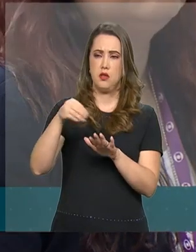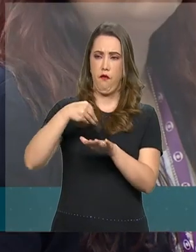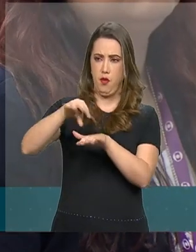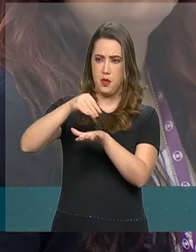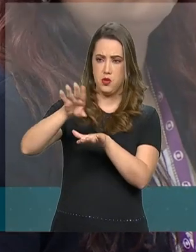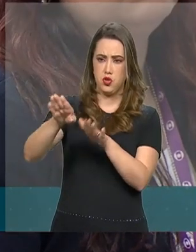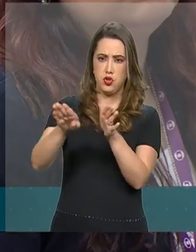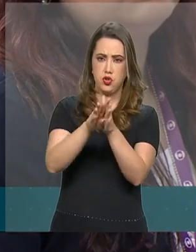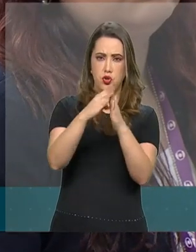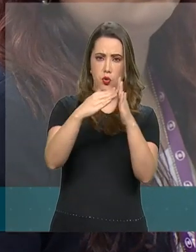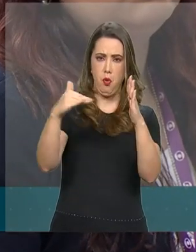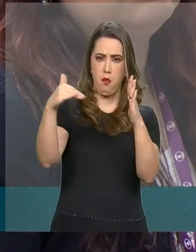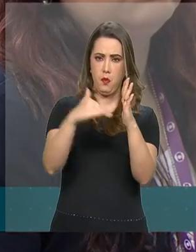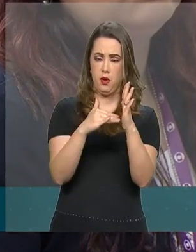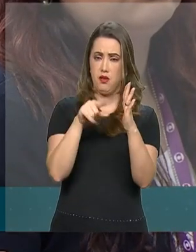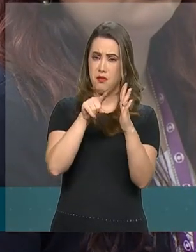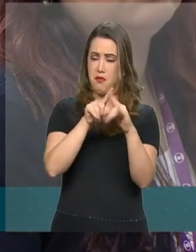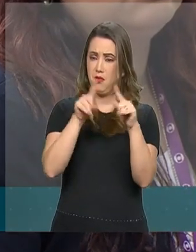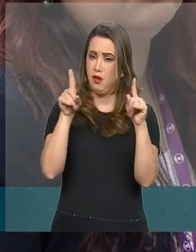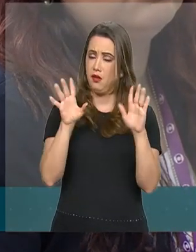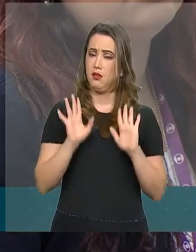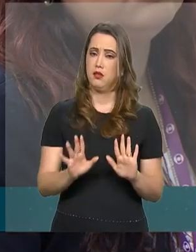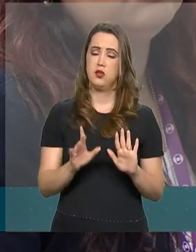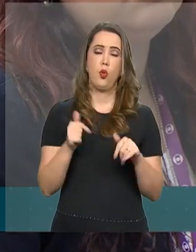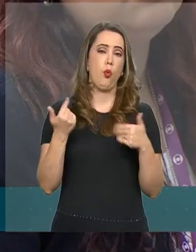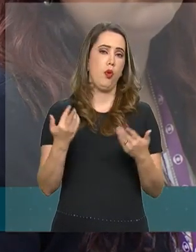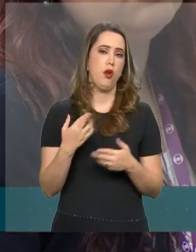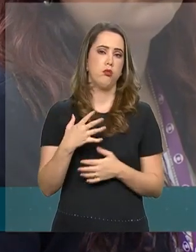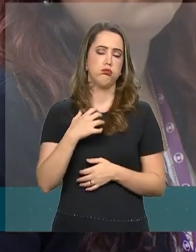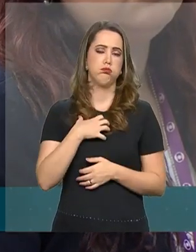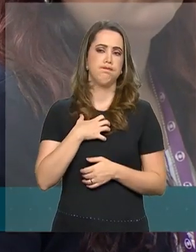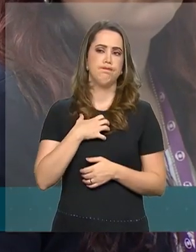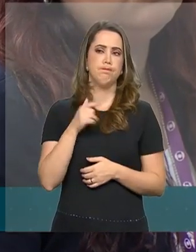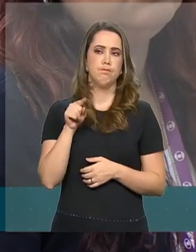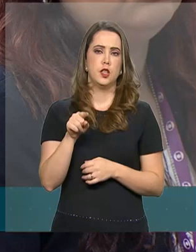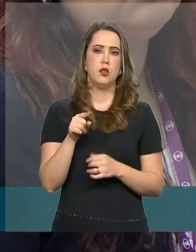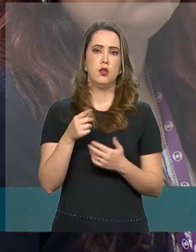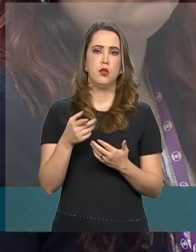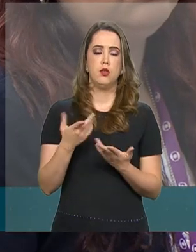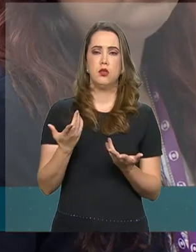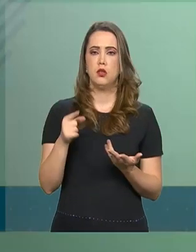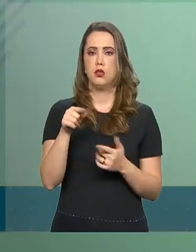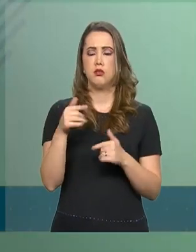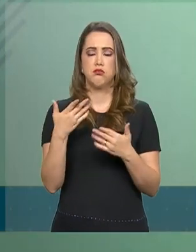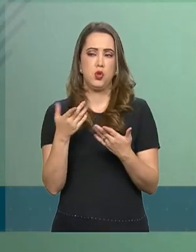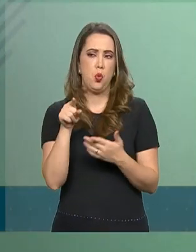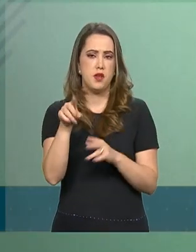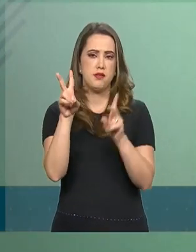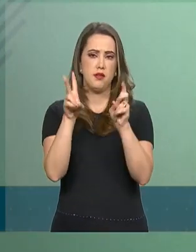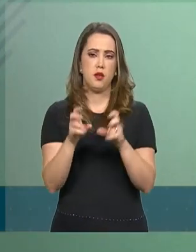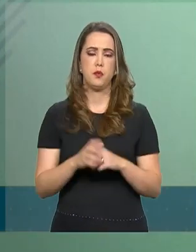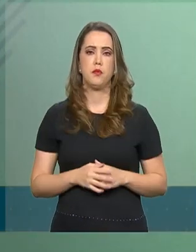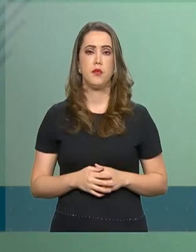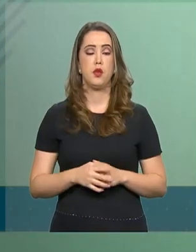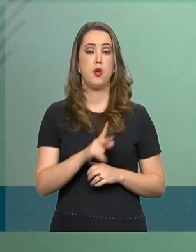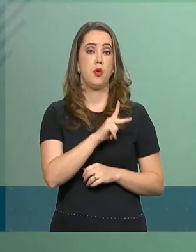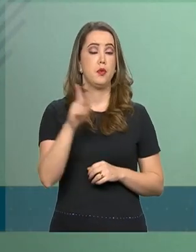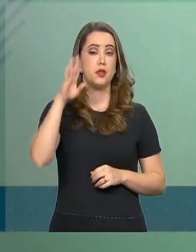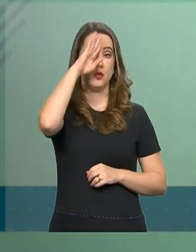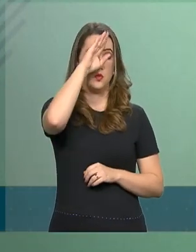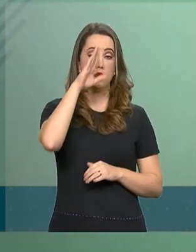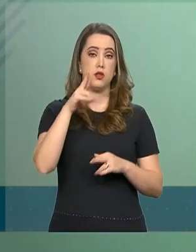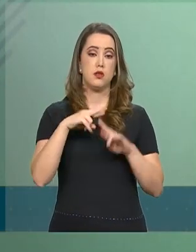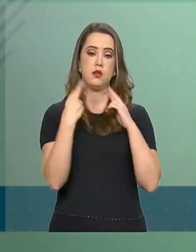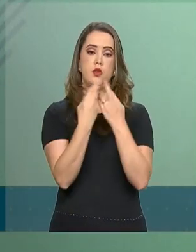através dos líderes é qual é a reação em relação a isso não presidente está reunido agora com líderes